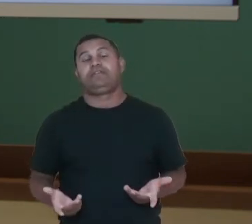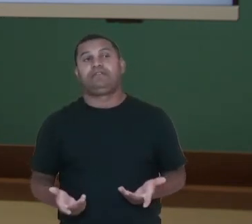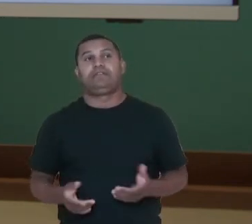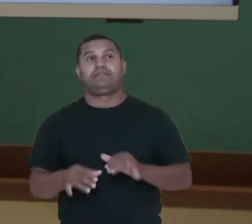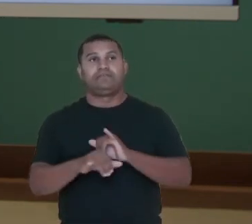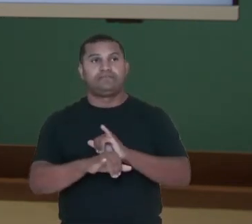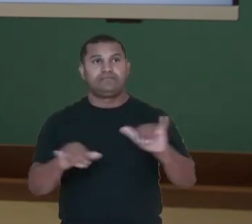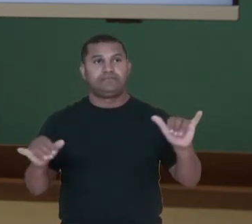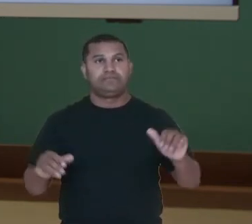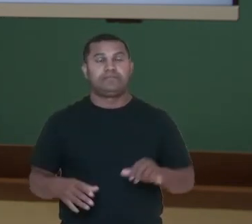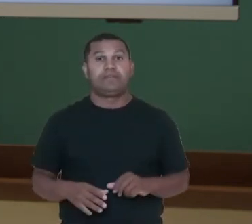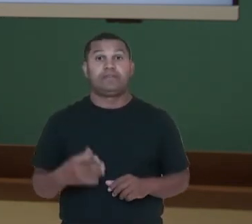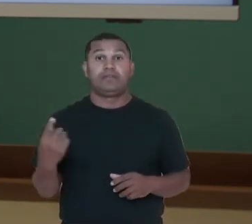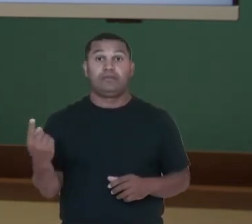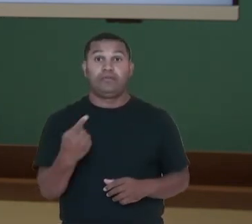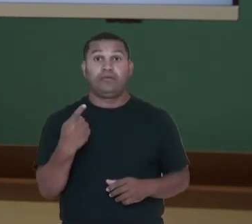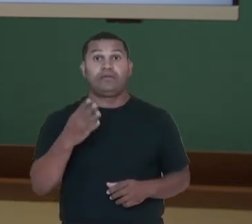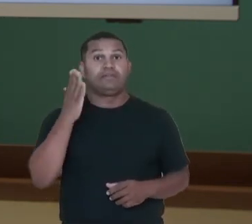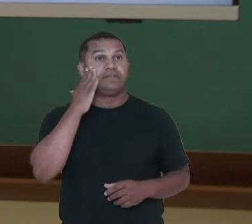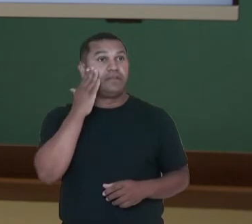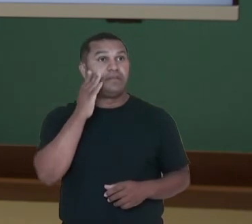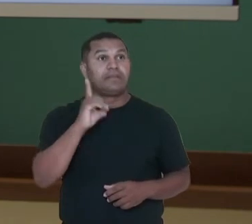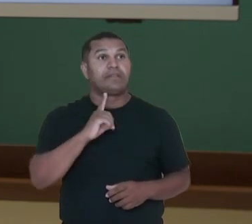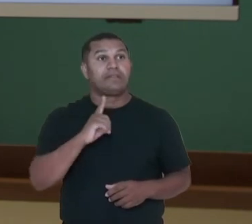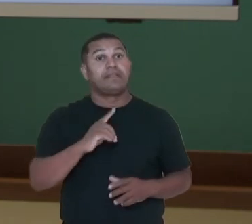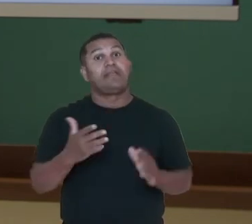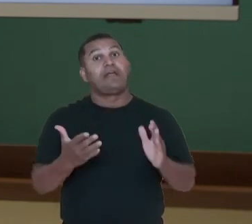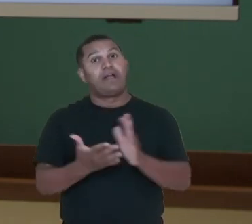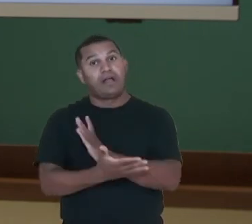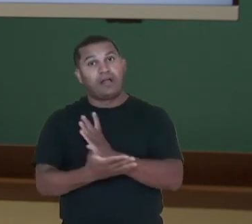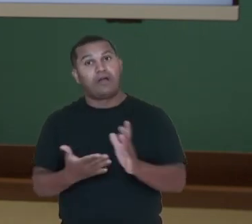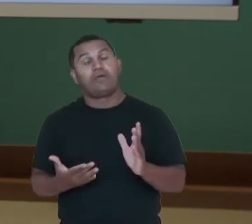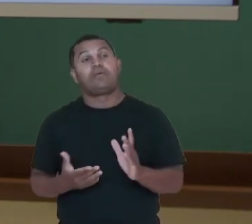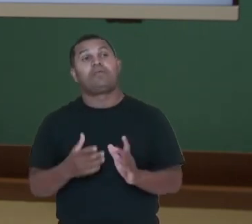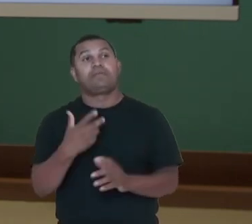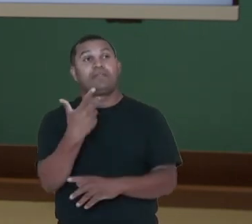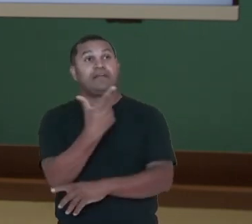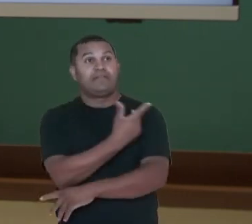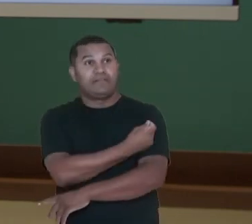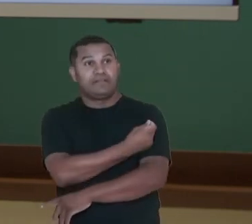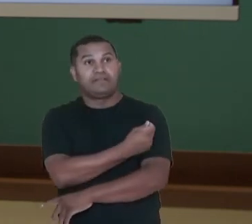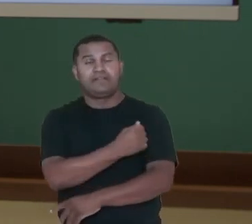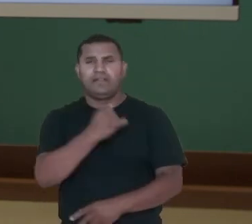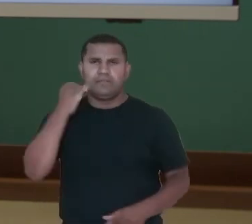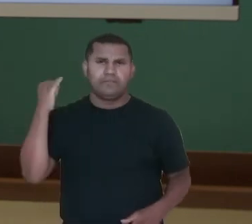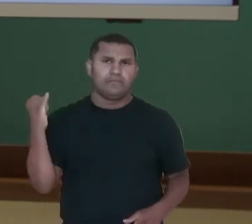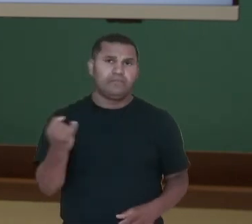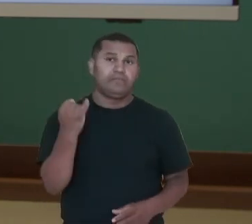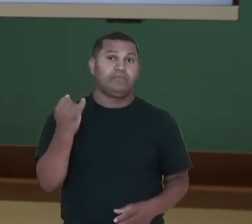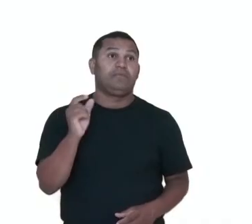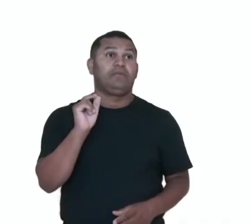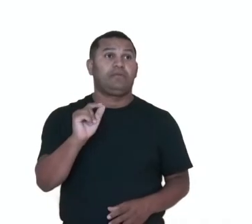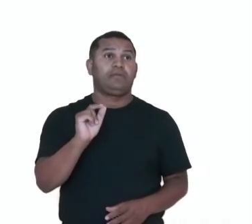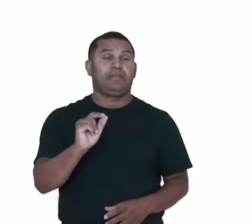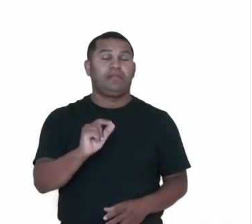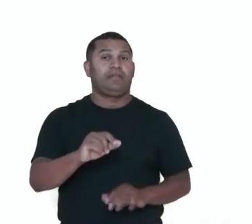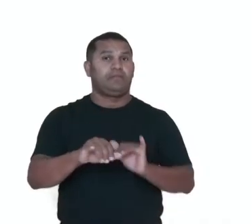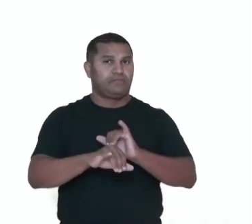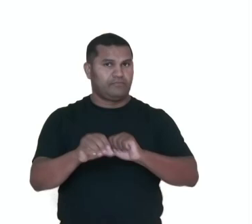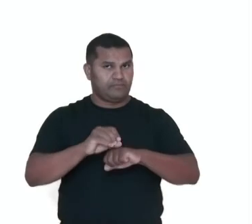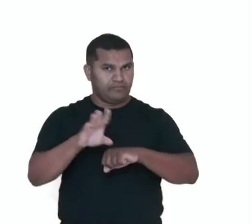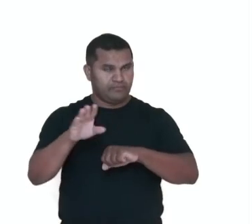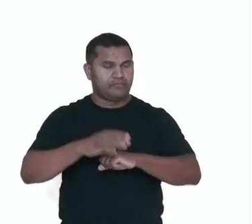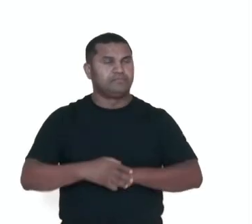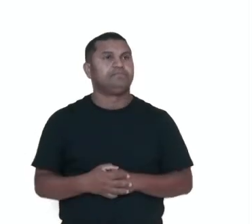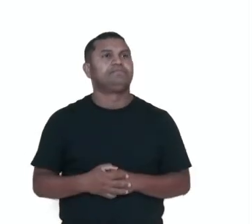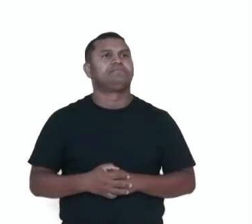veio esclarecer algumas informações sobre as fake news. Olha, as vacinas que empregam em sua tecnologia o